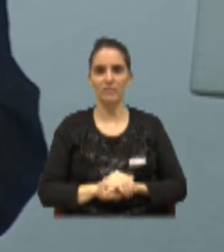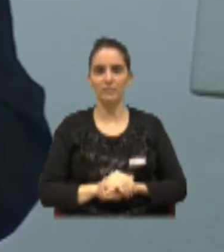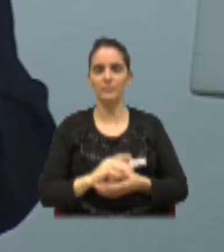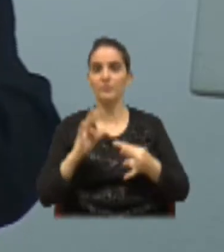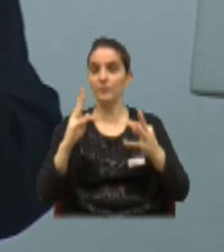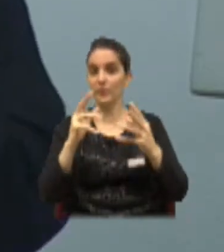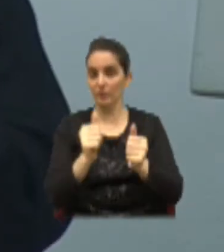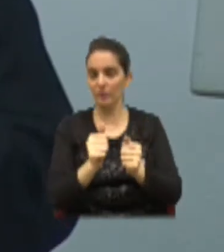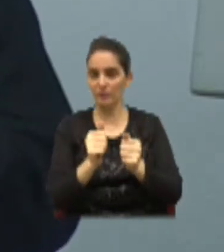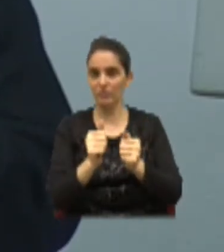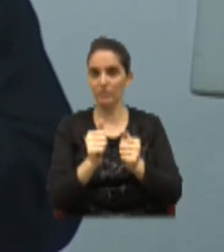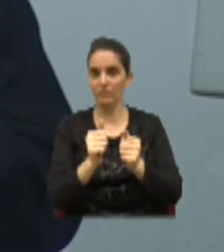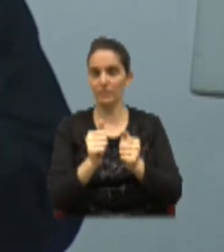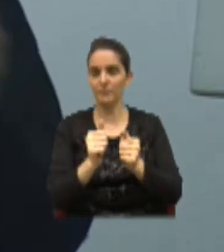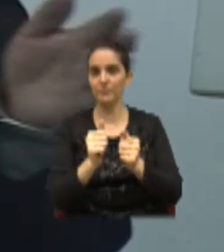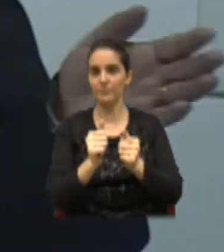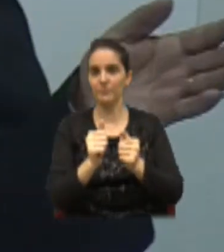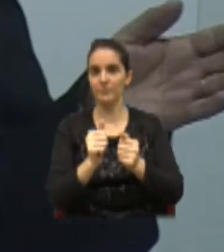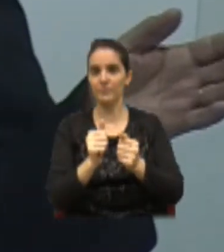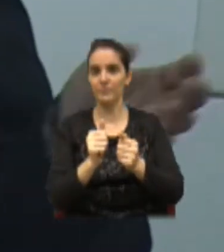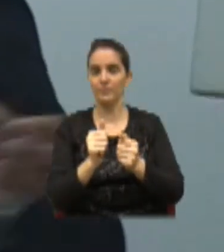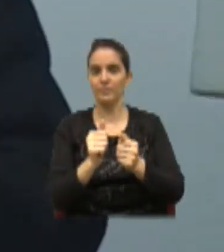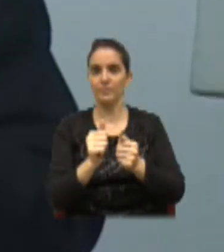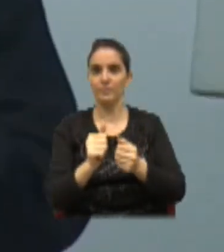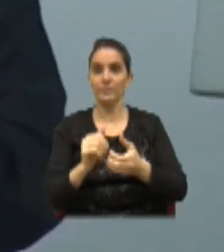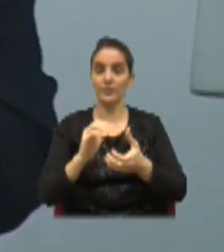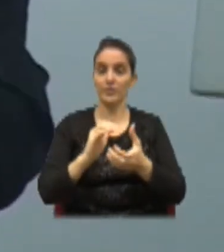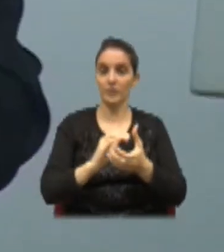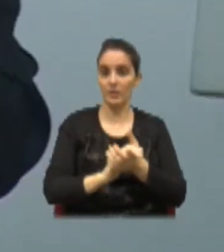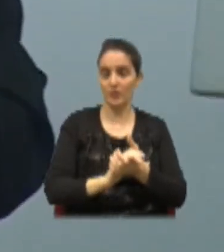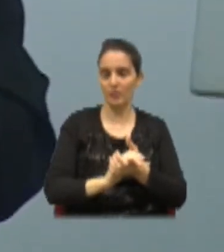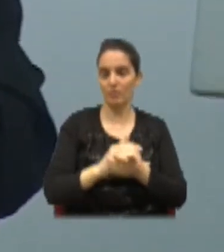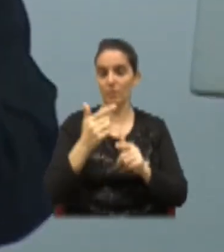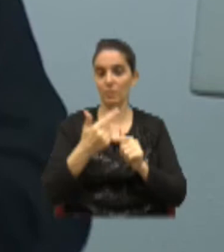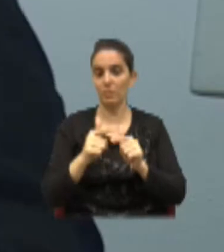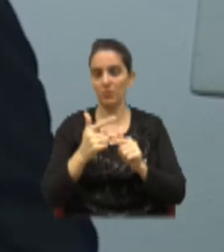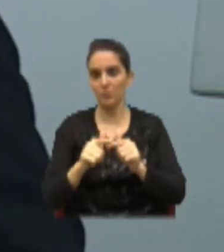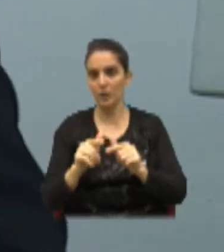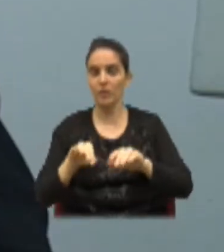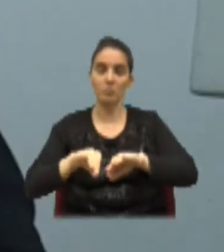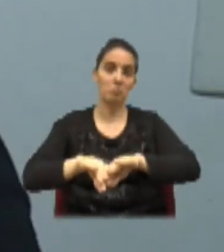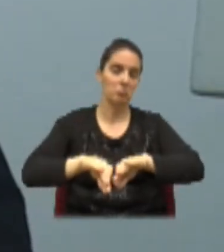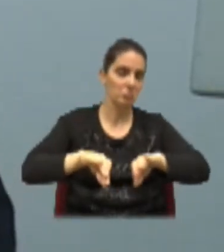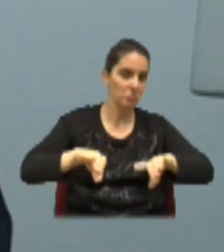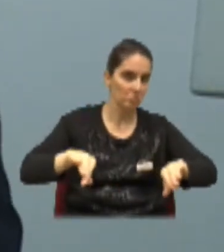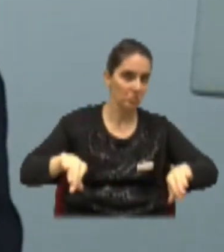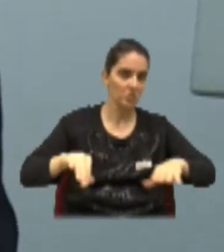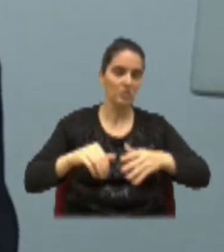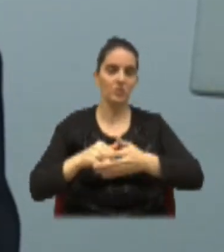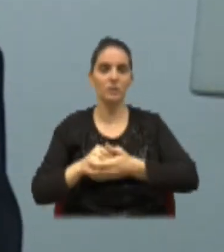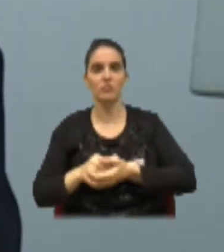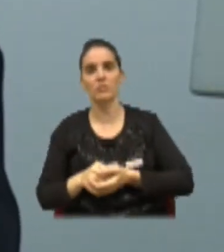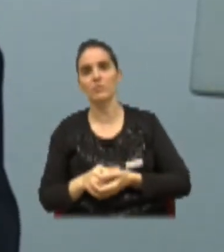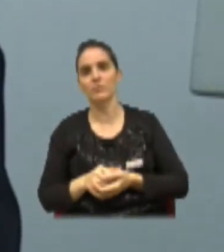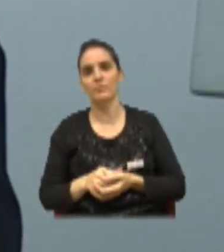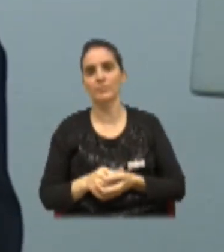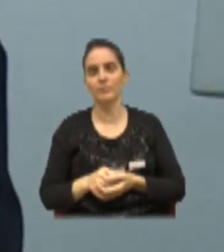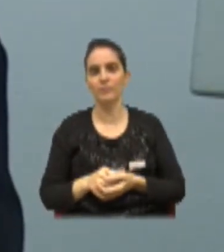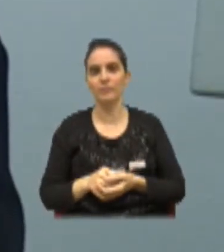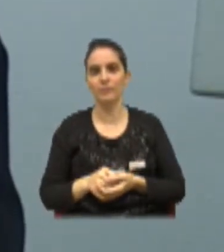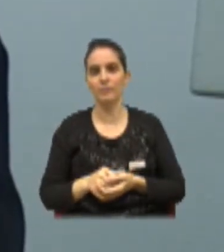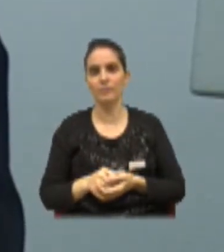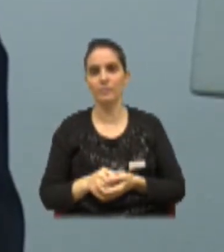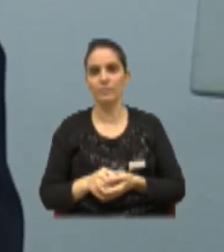casais que têm um problema de separação, que não possa trazer esses transtornos a seus